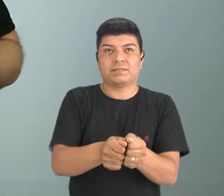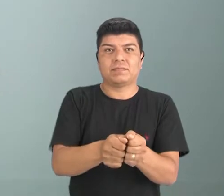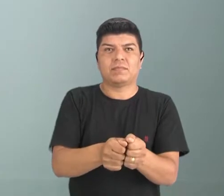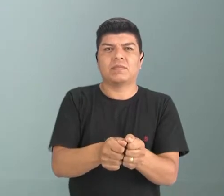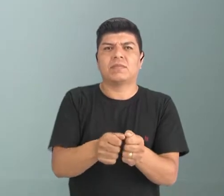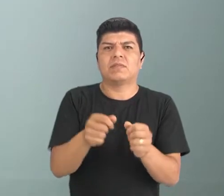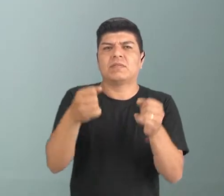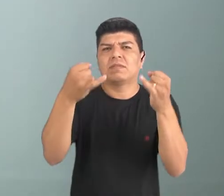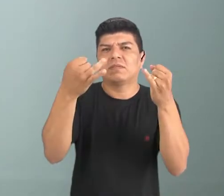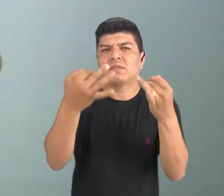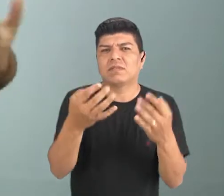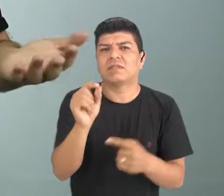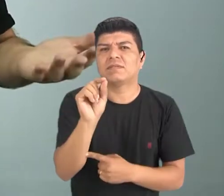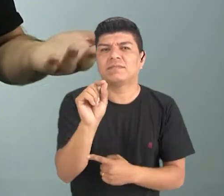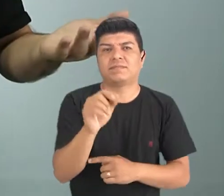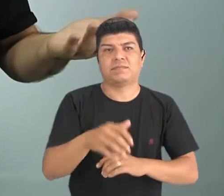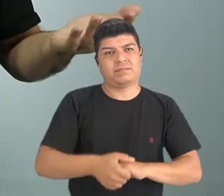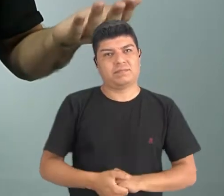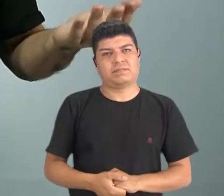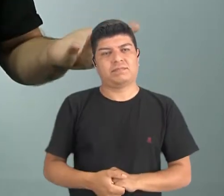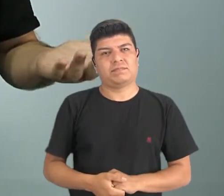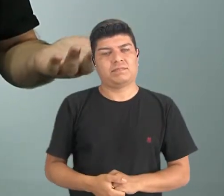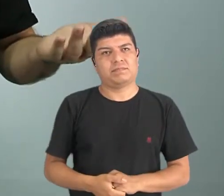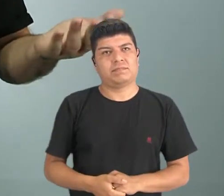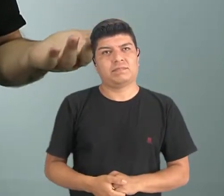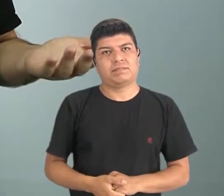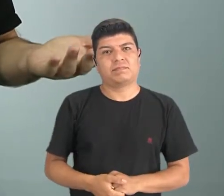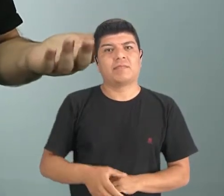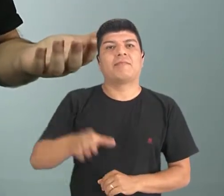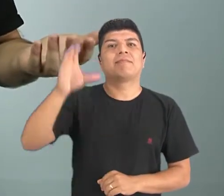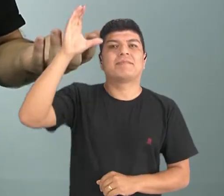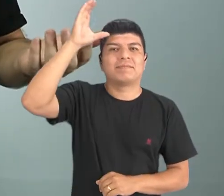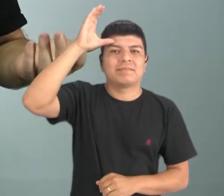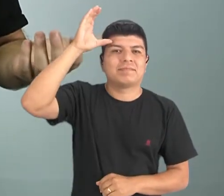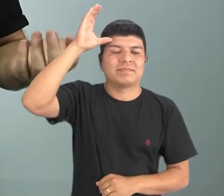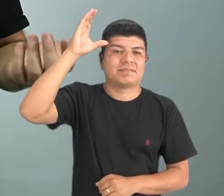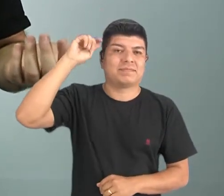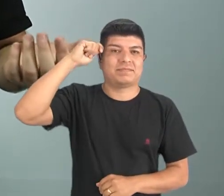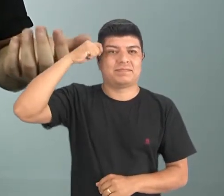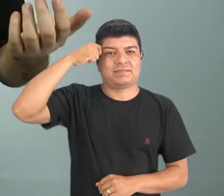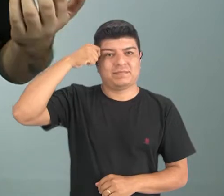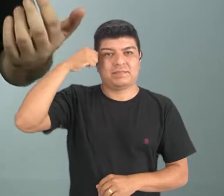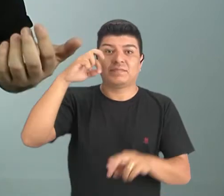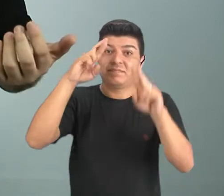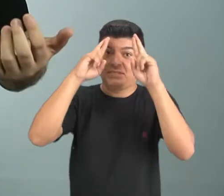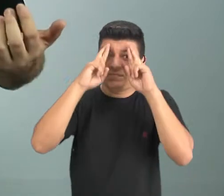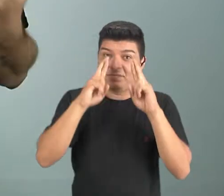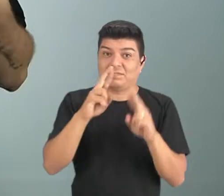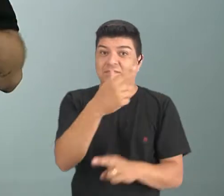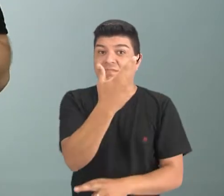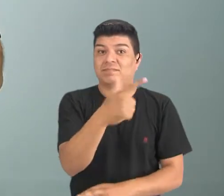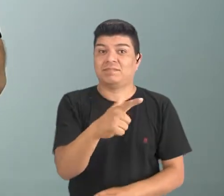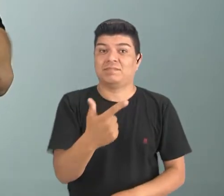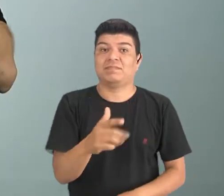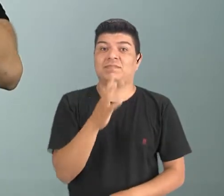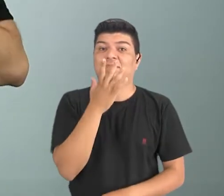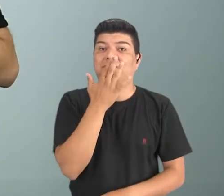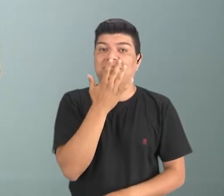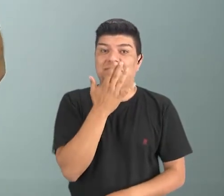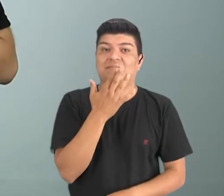estamos falando? Nós estamos falando de consciência negra. Respeito não tem cor,